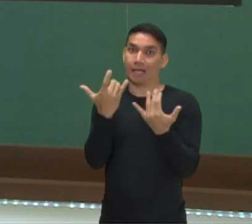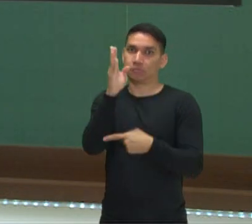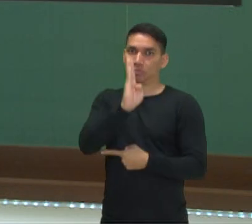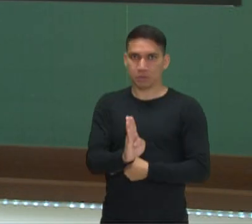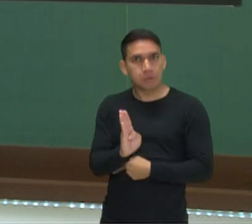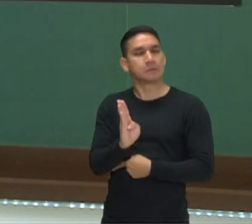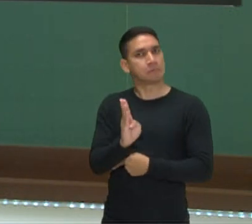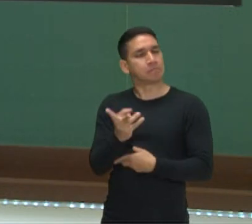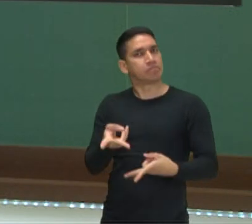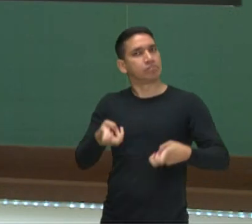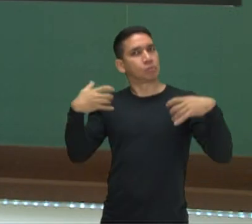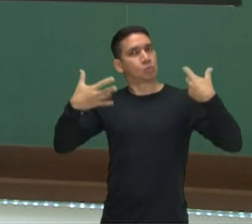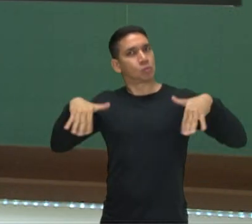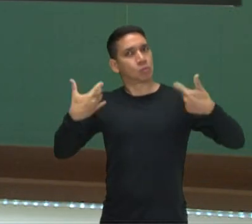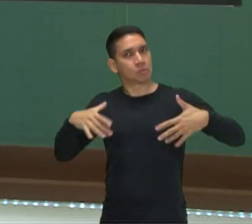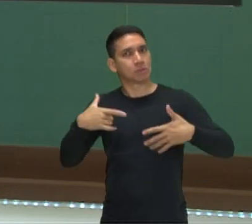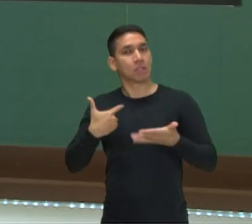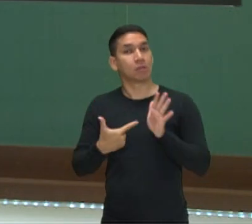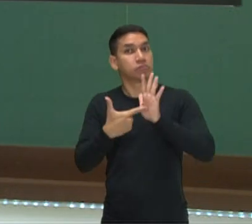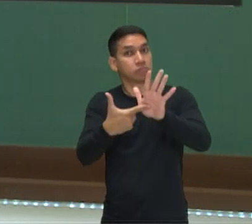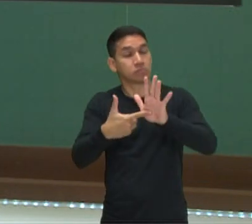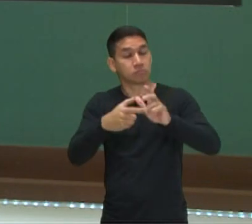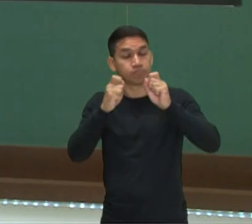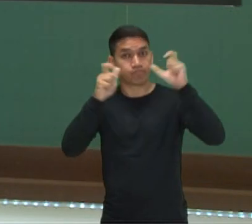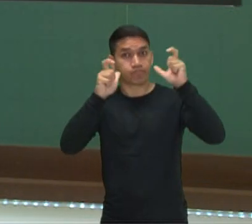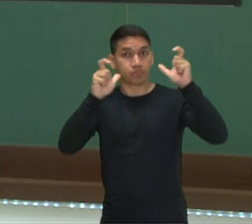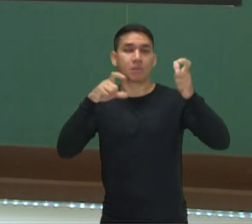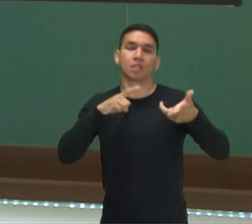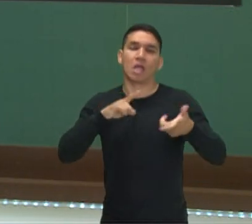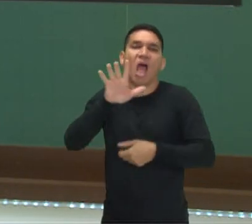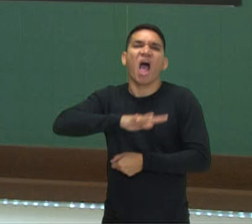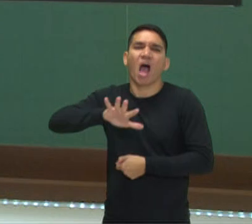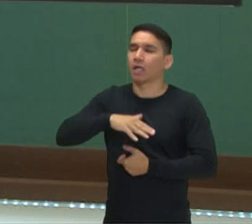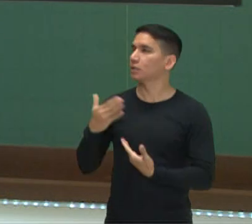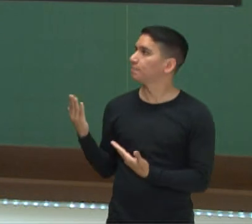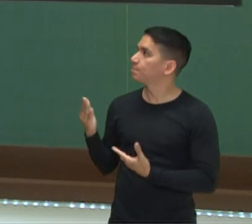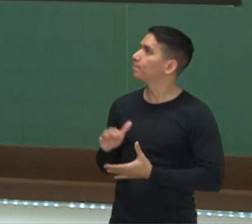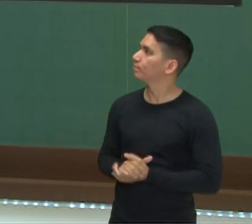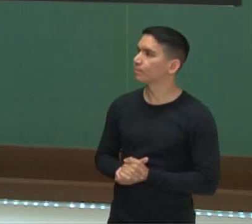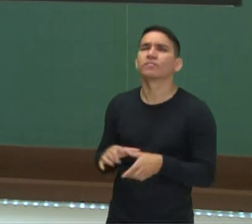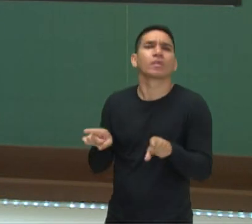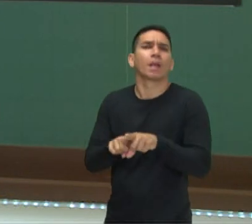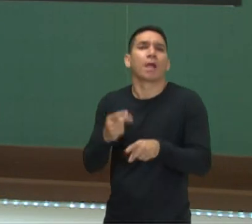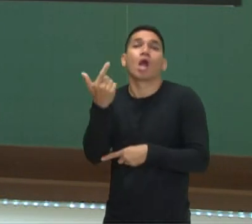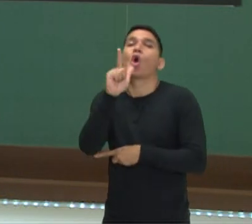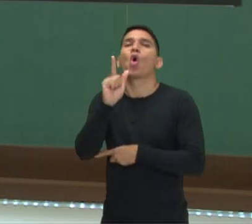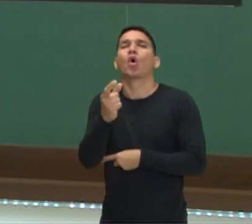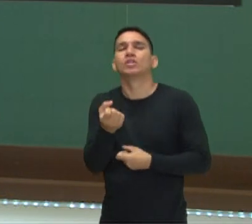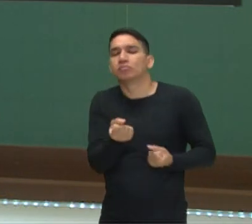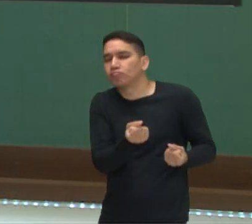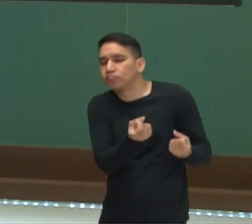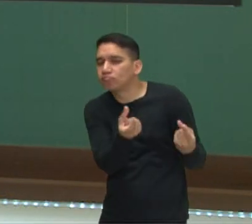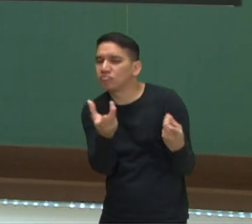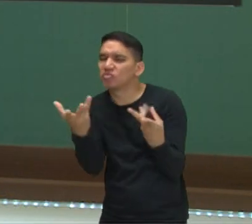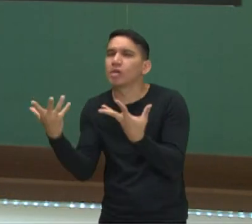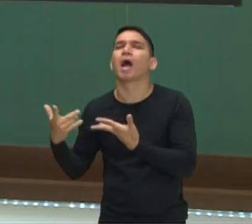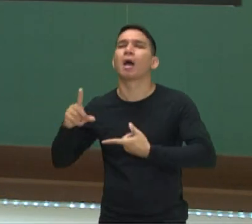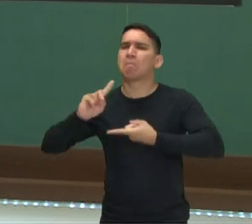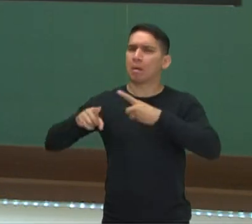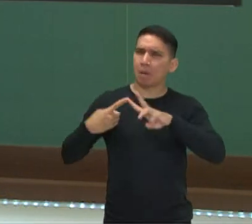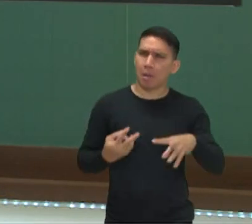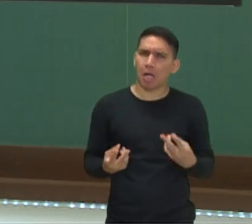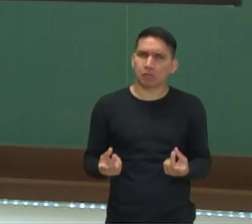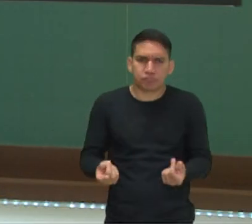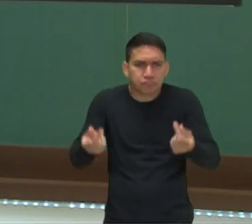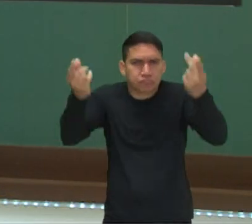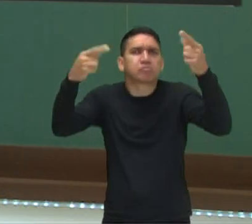que significativa esta porção do Brasil em termos de área, E também de outras riquezas que a gente já vai falar a respeito.